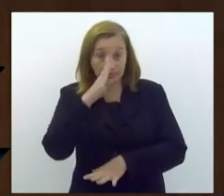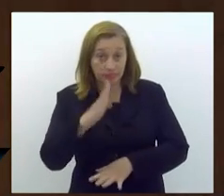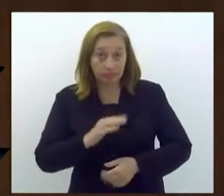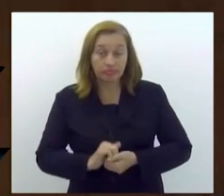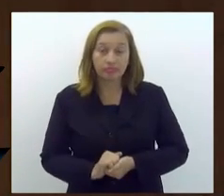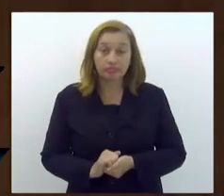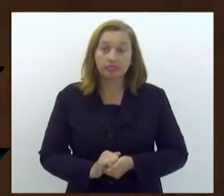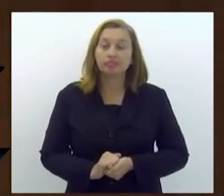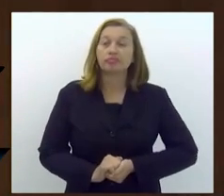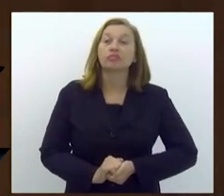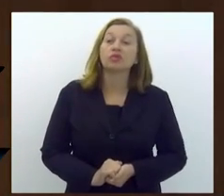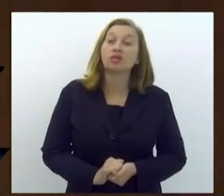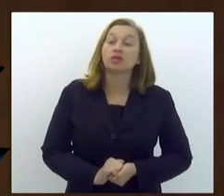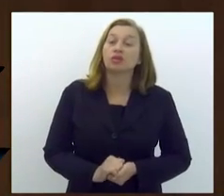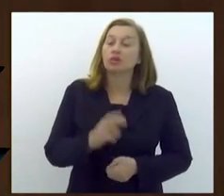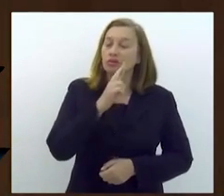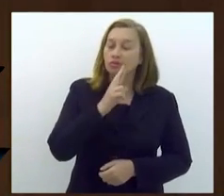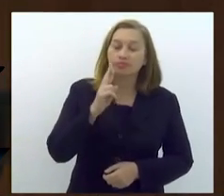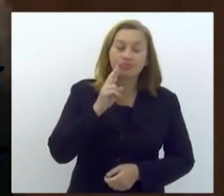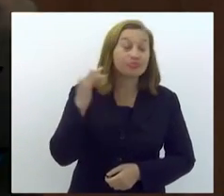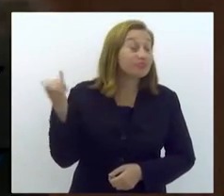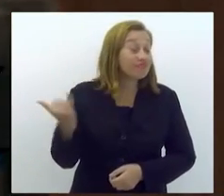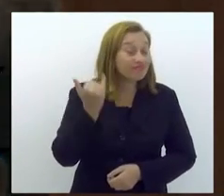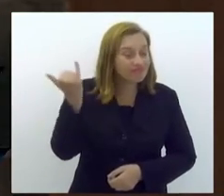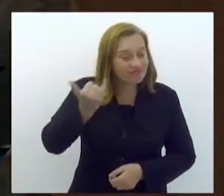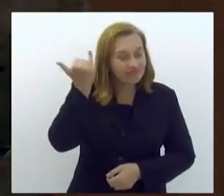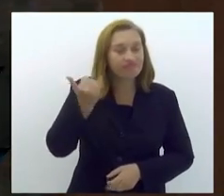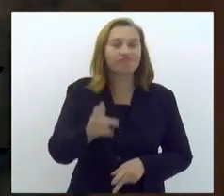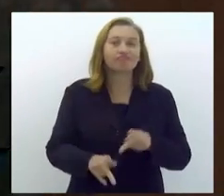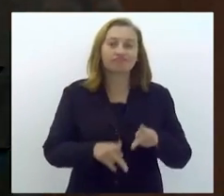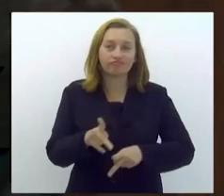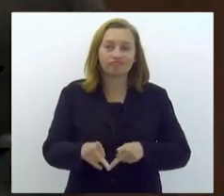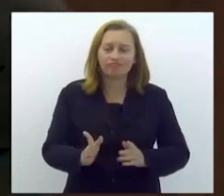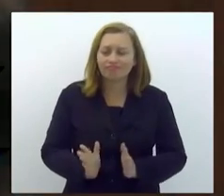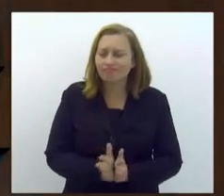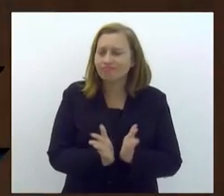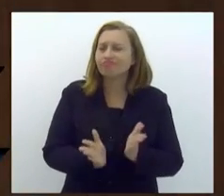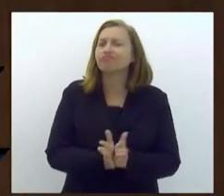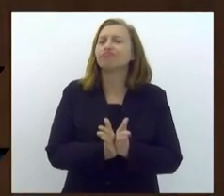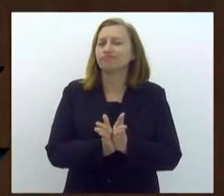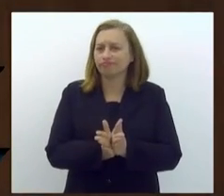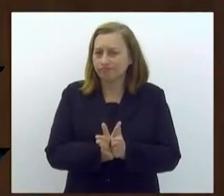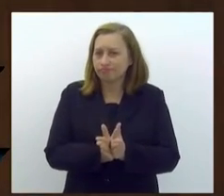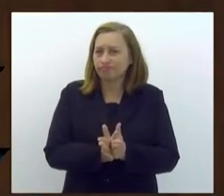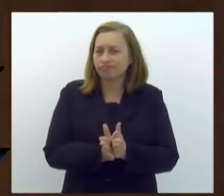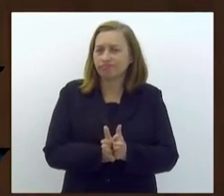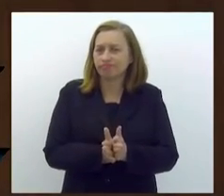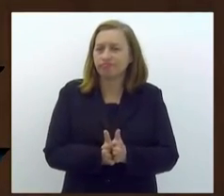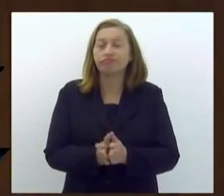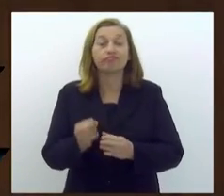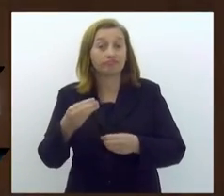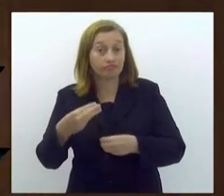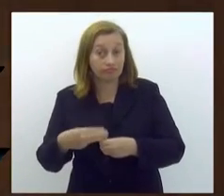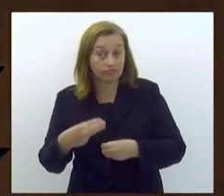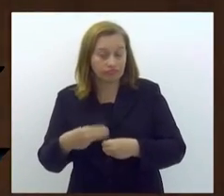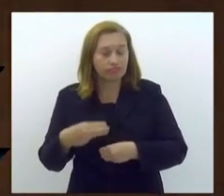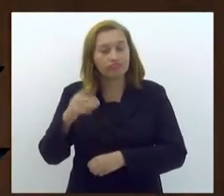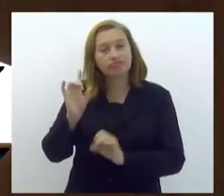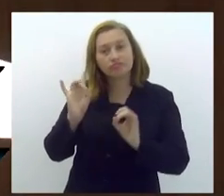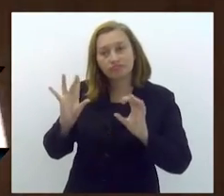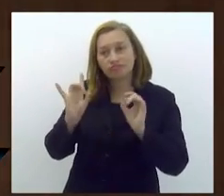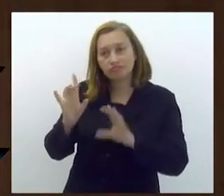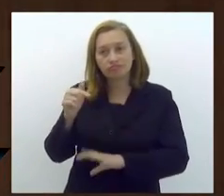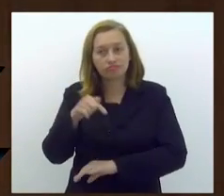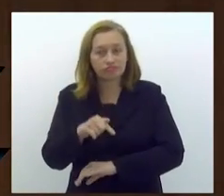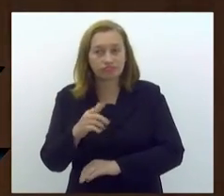restaurante esse que é de muita importância para a população mais vulnerável desse desse município né em especial aqui